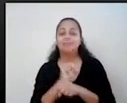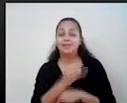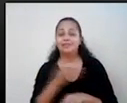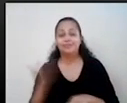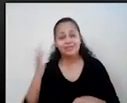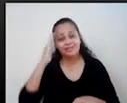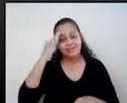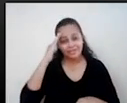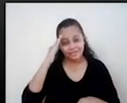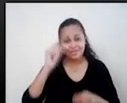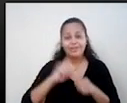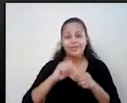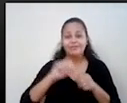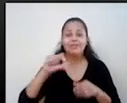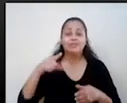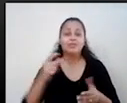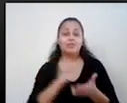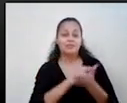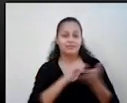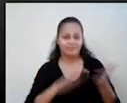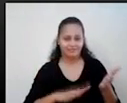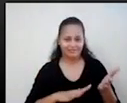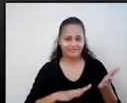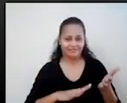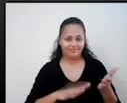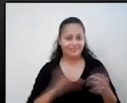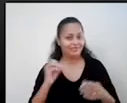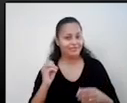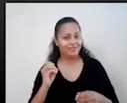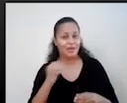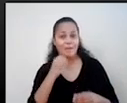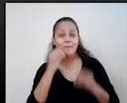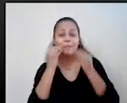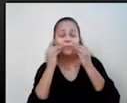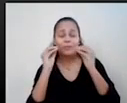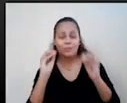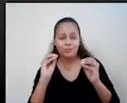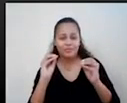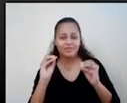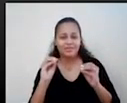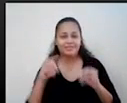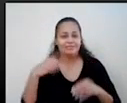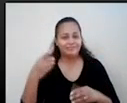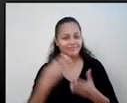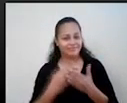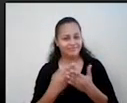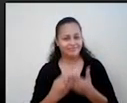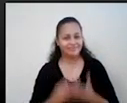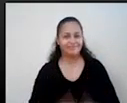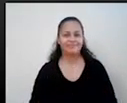vocês tenham entendido e façam o restante dos exercícios propostos aí, tá bom? Um beijo para vocês e até a próxima aula.